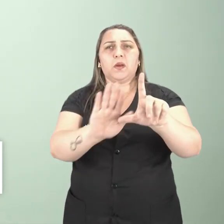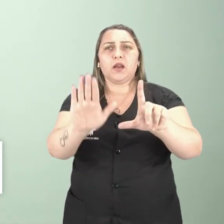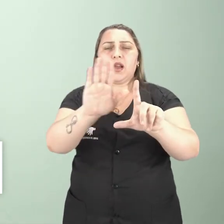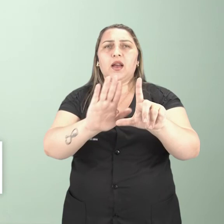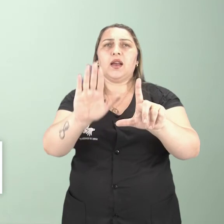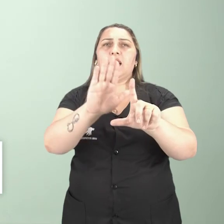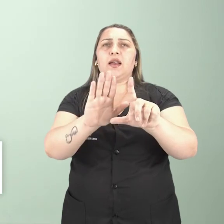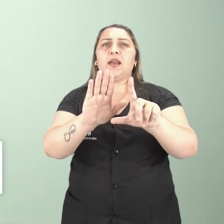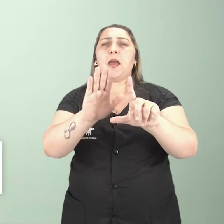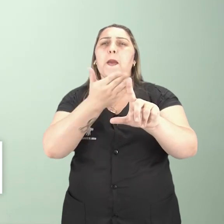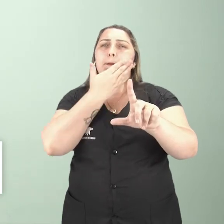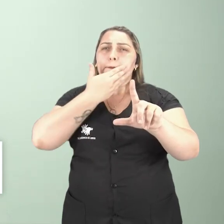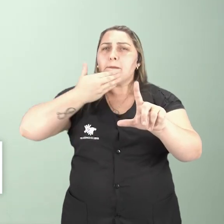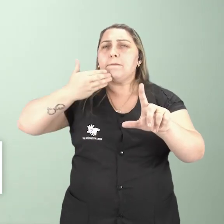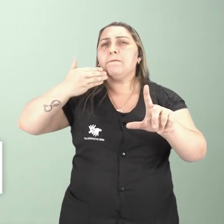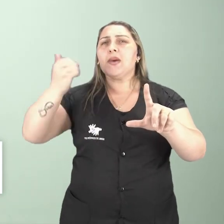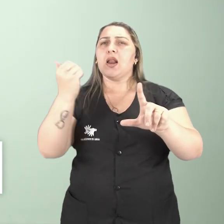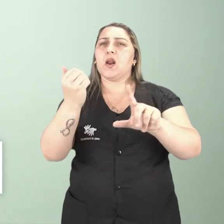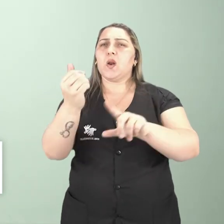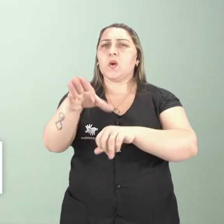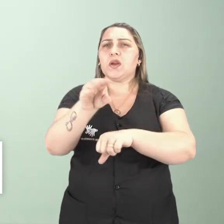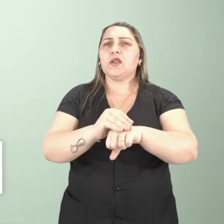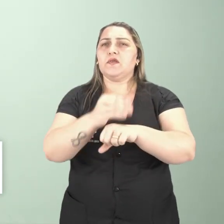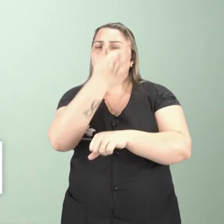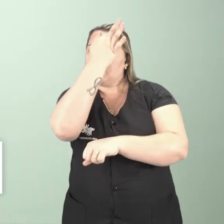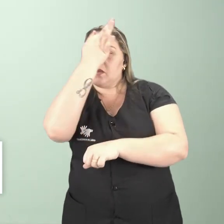e aprimore o seu conhecimento em